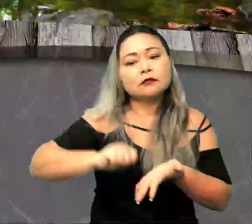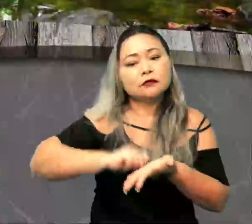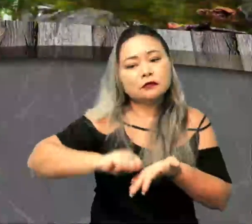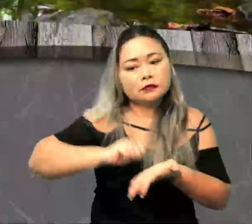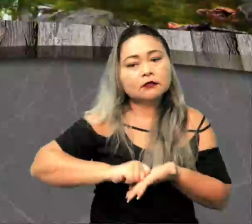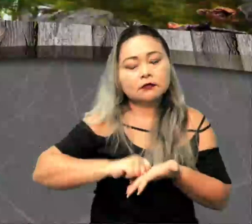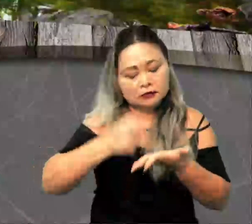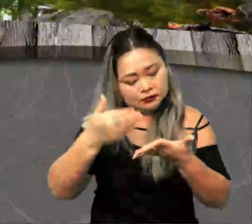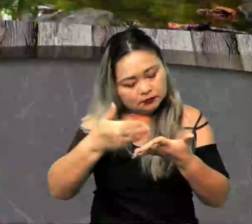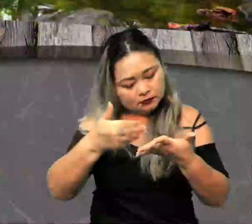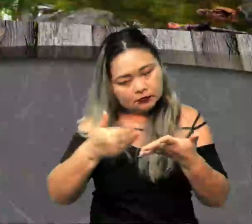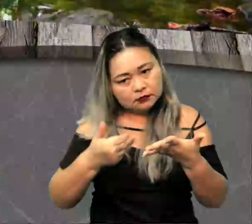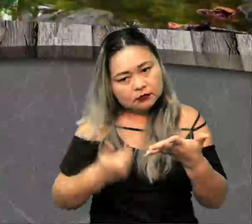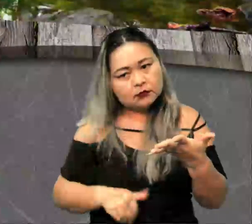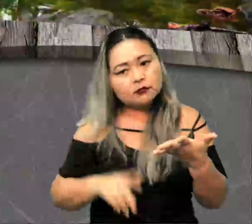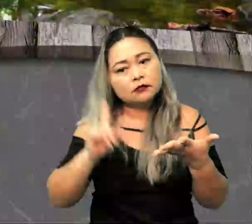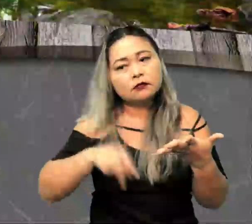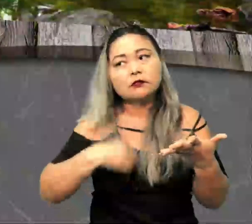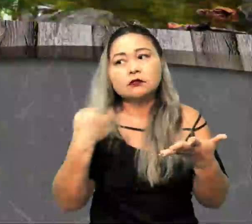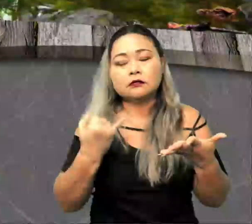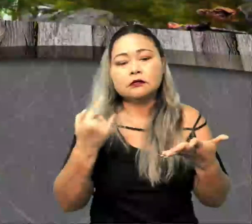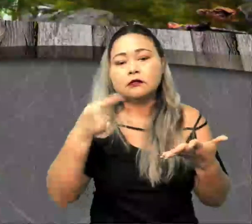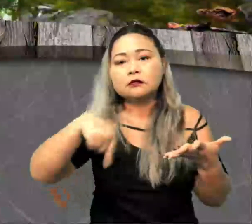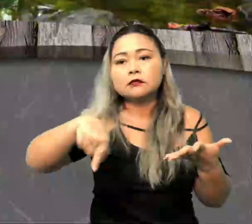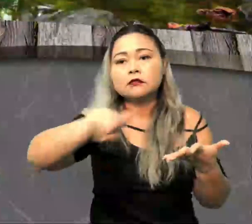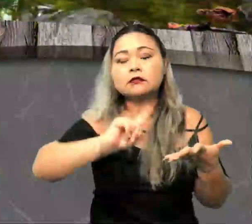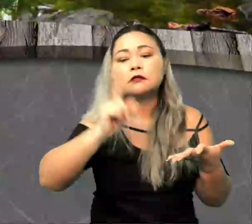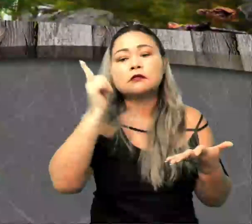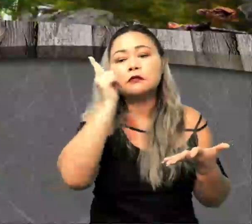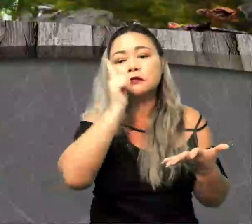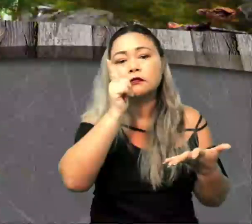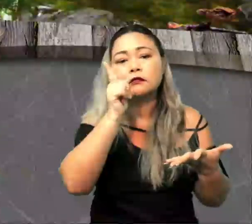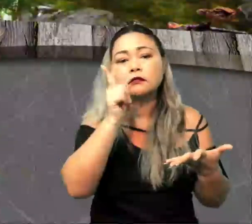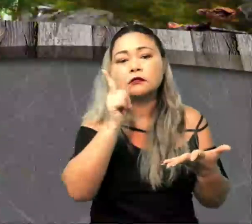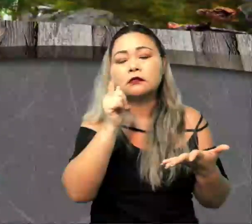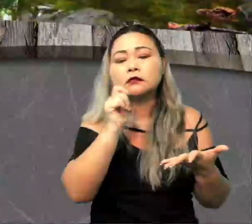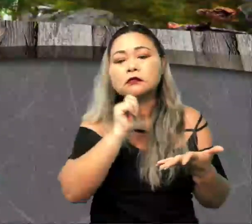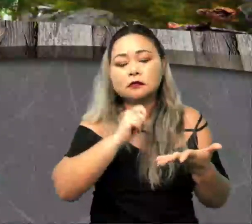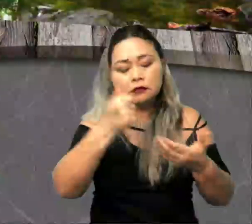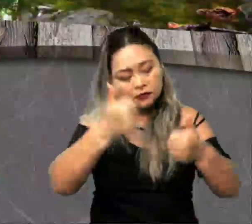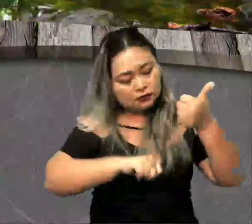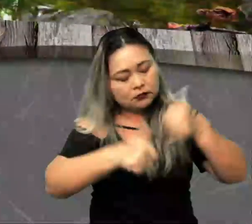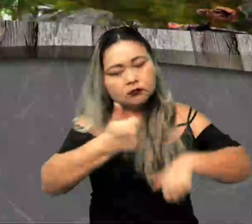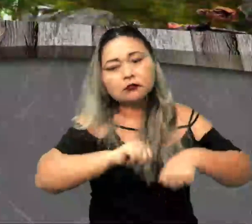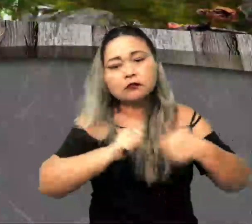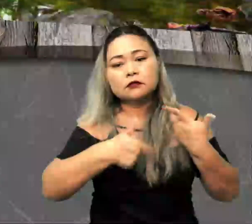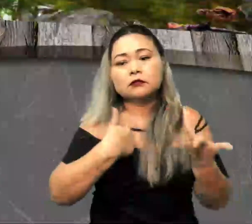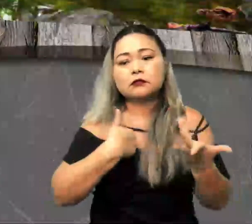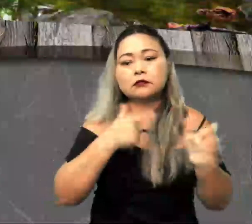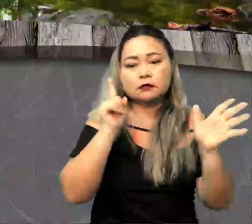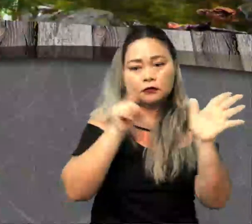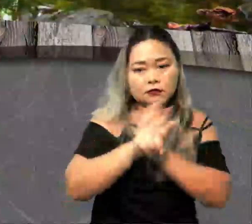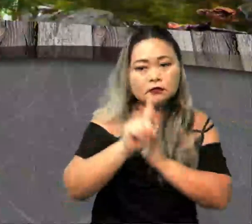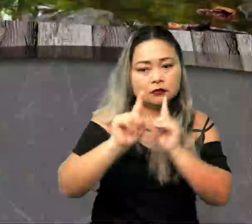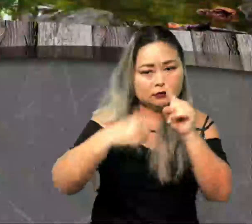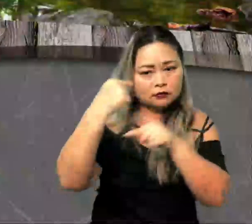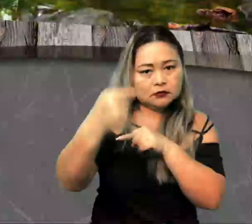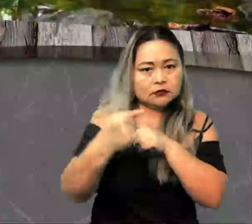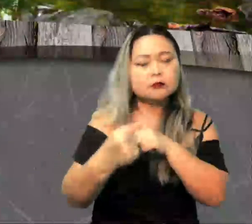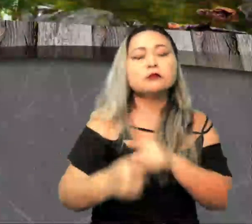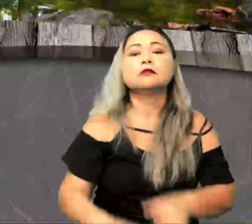vai pontuando. São importantes para você conseguir fazer as suas análises aí das questões